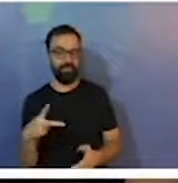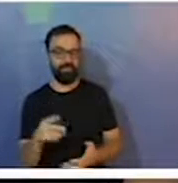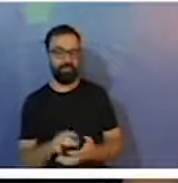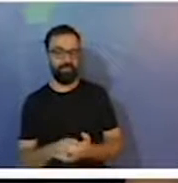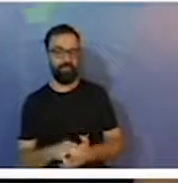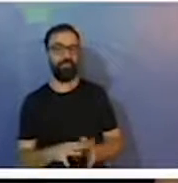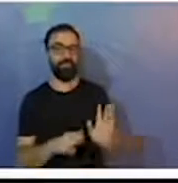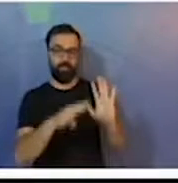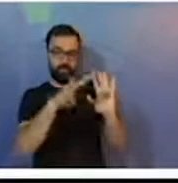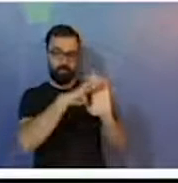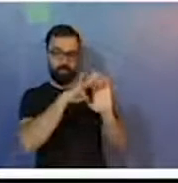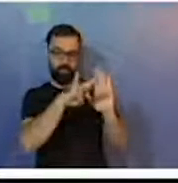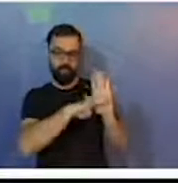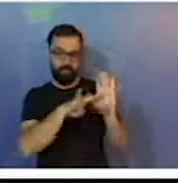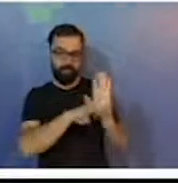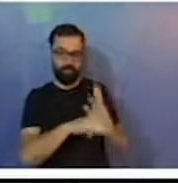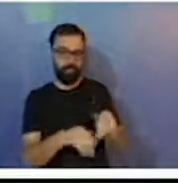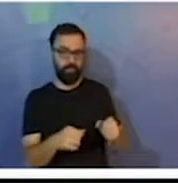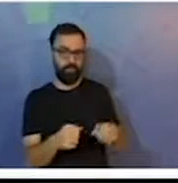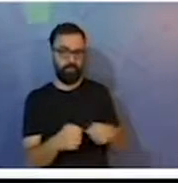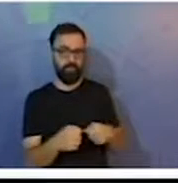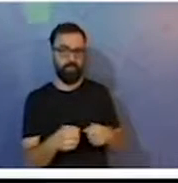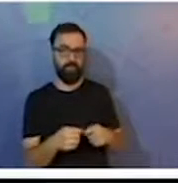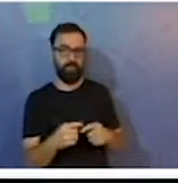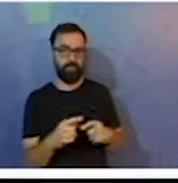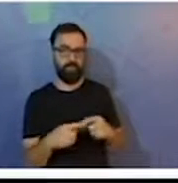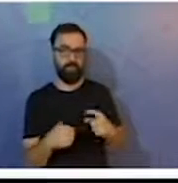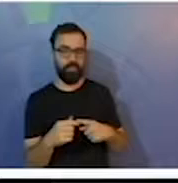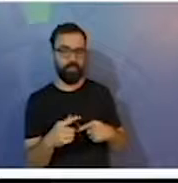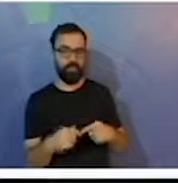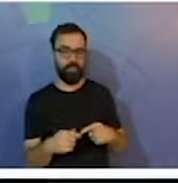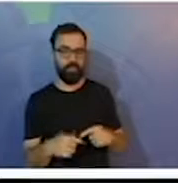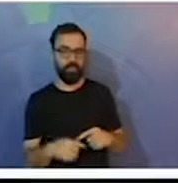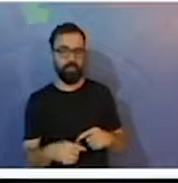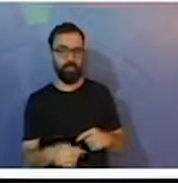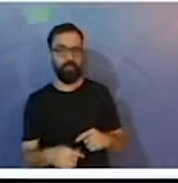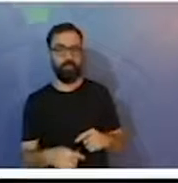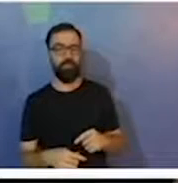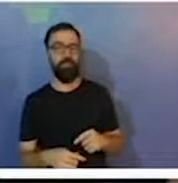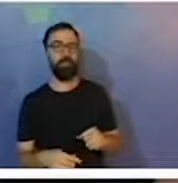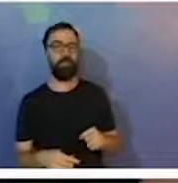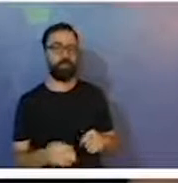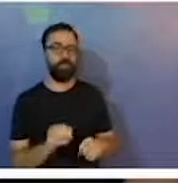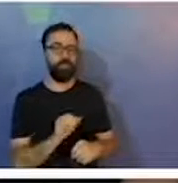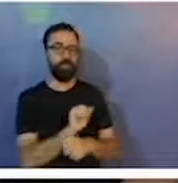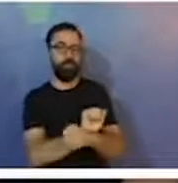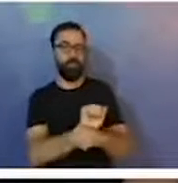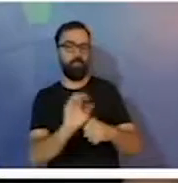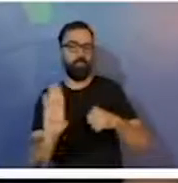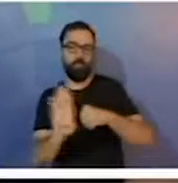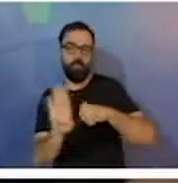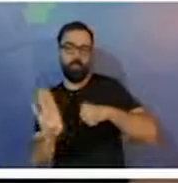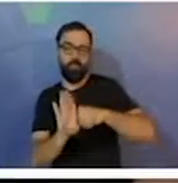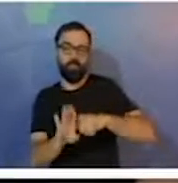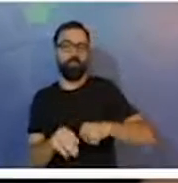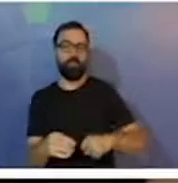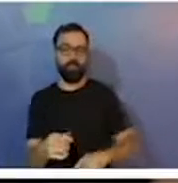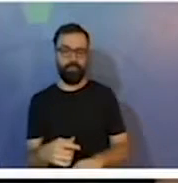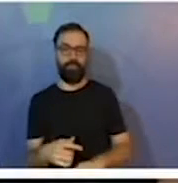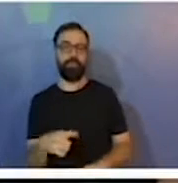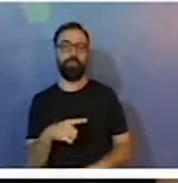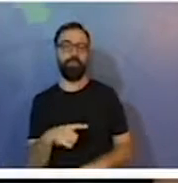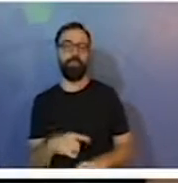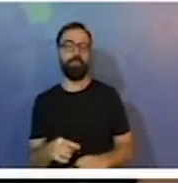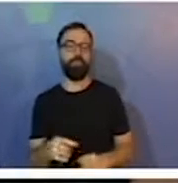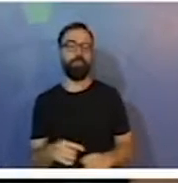na lista de materiais do texto colar de casca jogo Há muitos substantivos e nenhum verbo